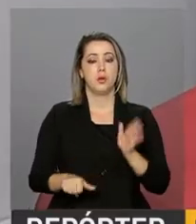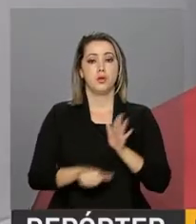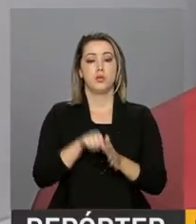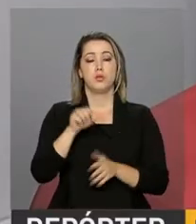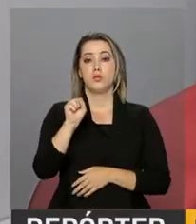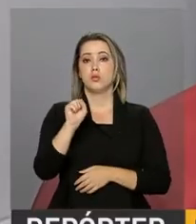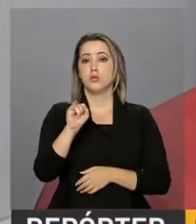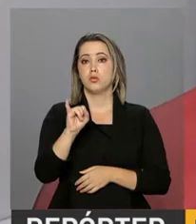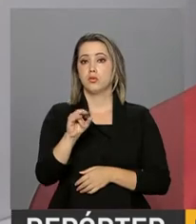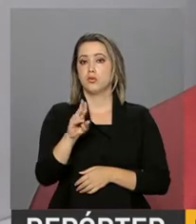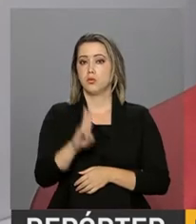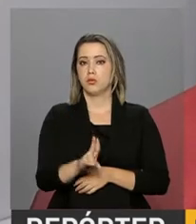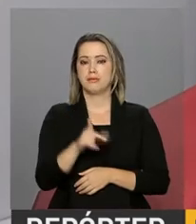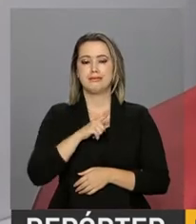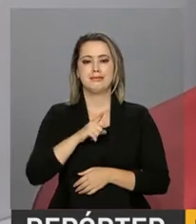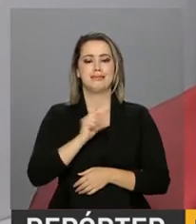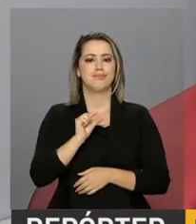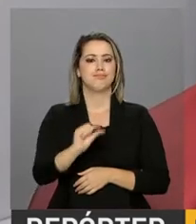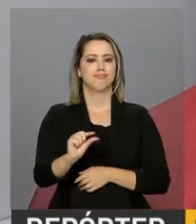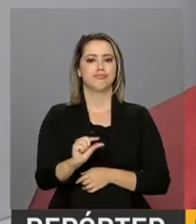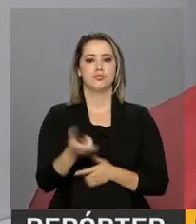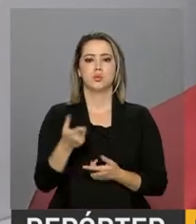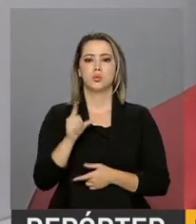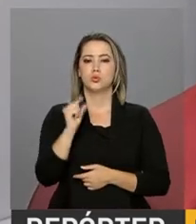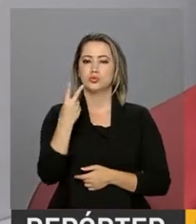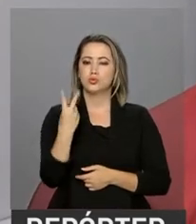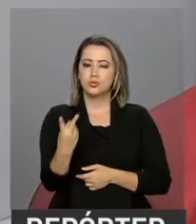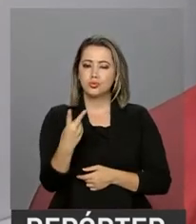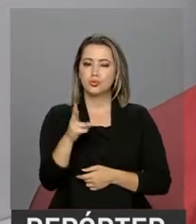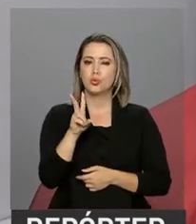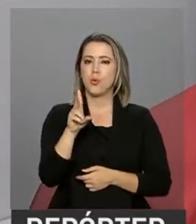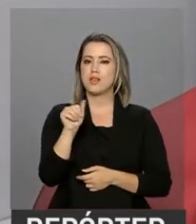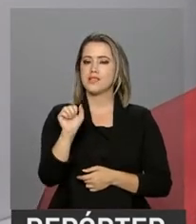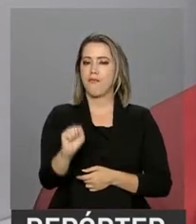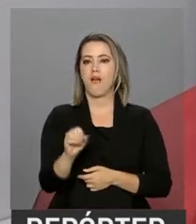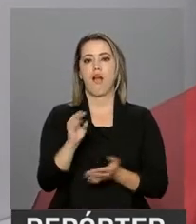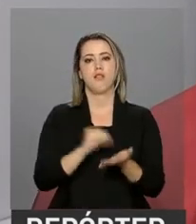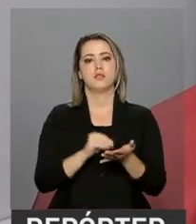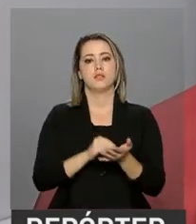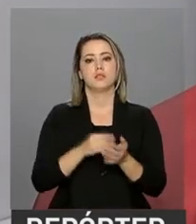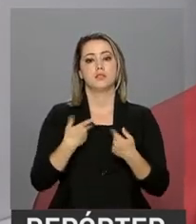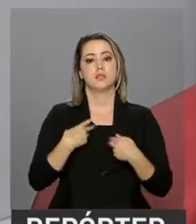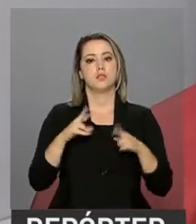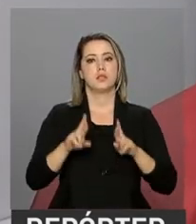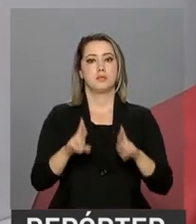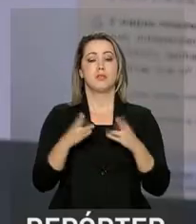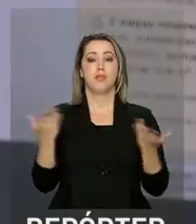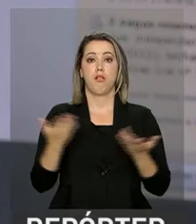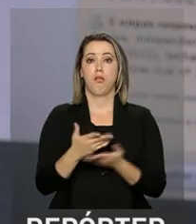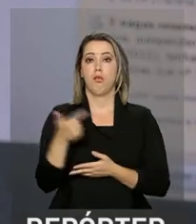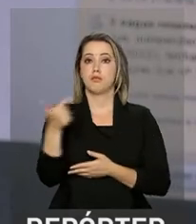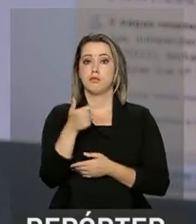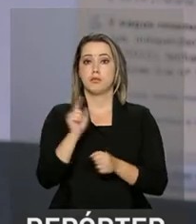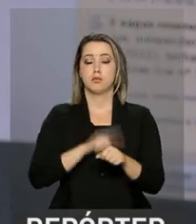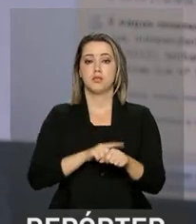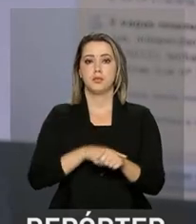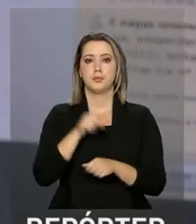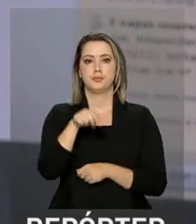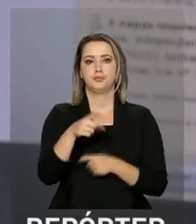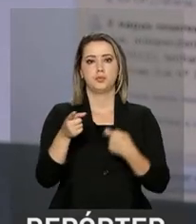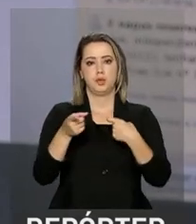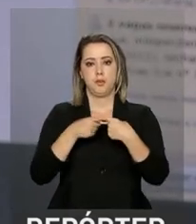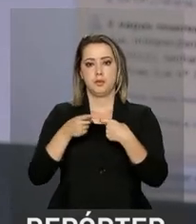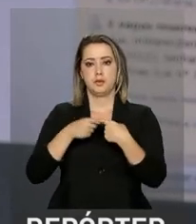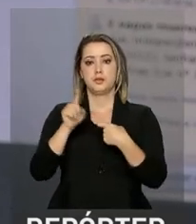infelizmente fiquei por muito pouco duas vagas estou na esperança de ser chamado de novo chamado à medicina que é o grande